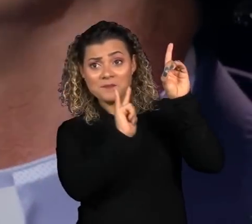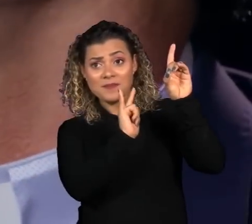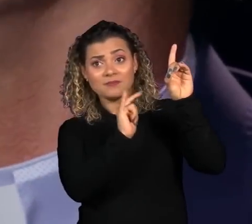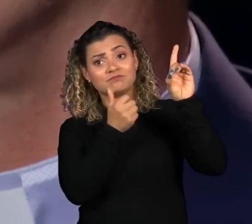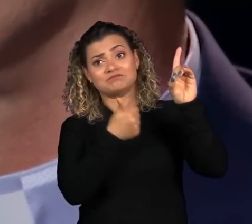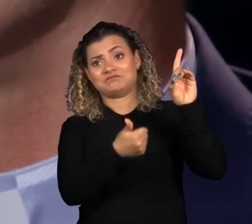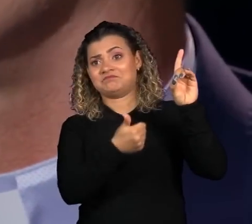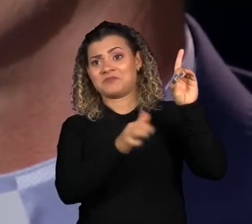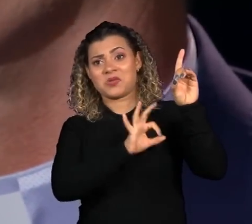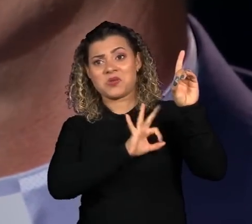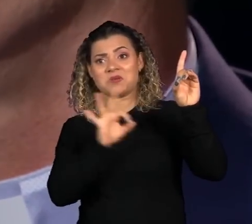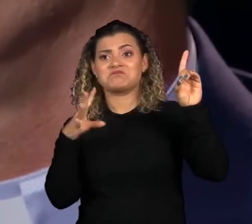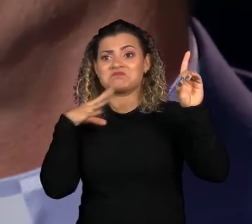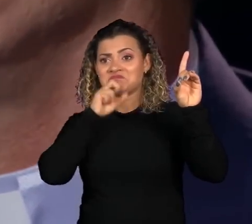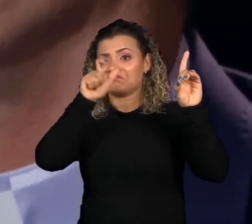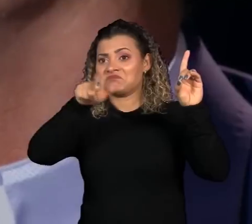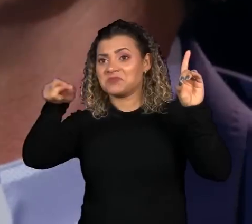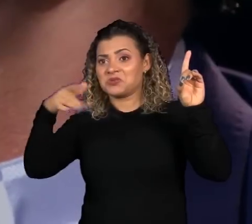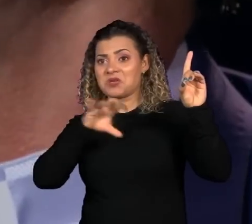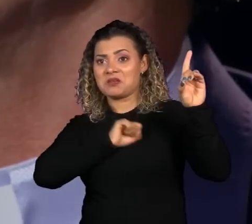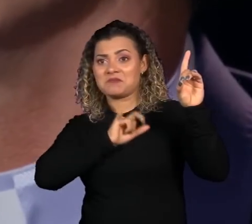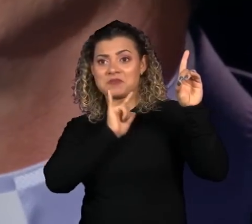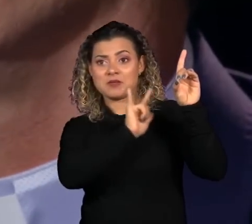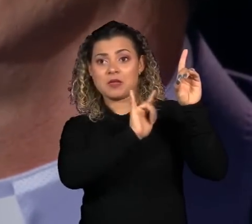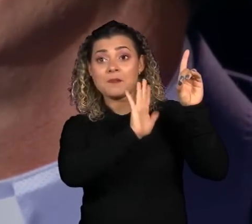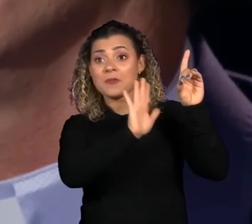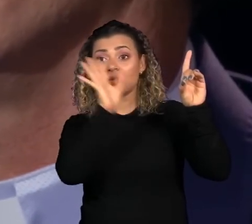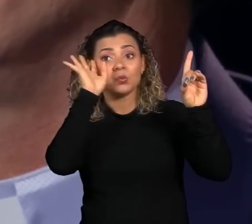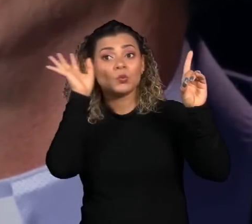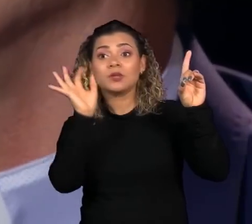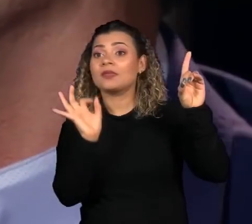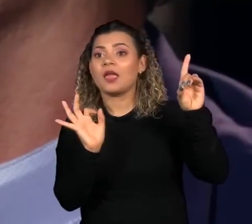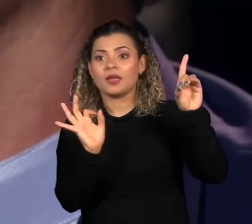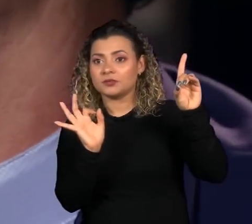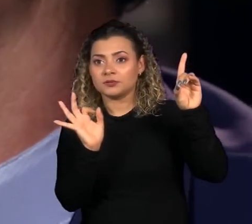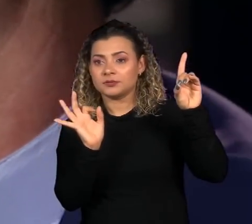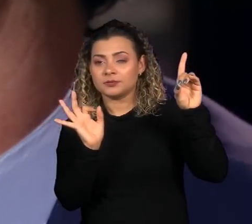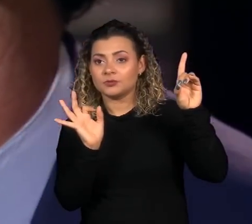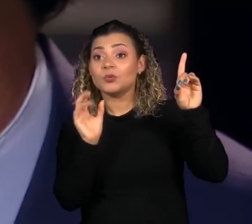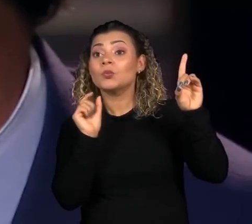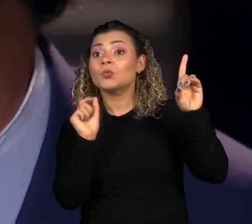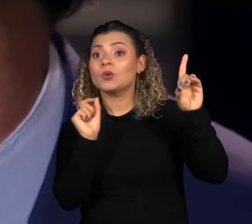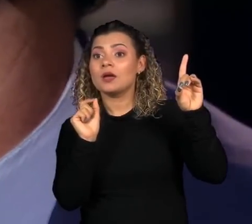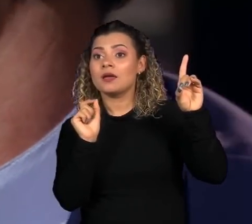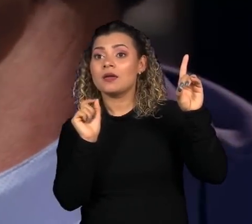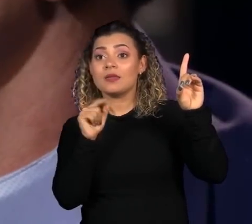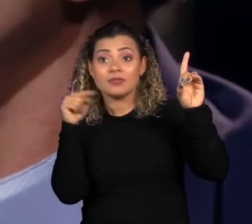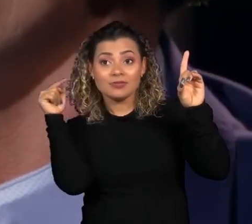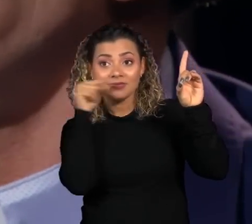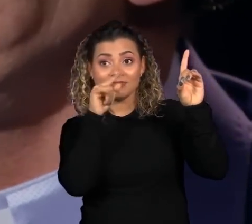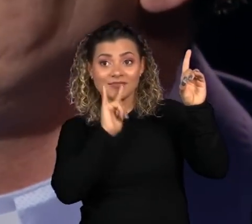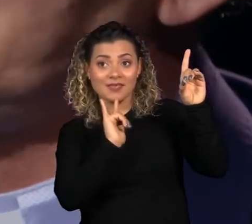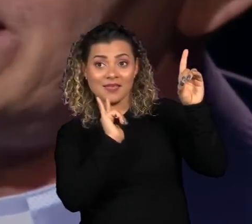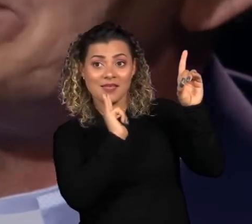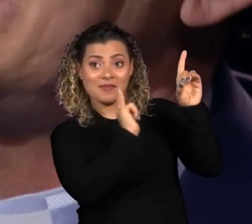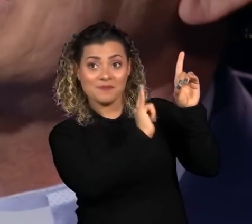não há dúvida de que as pessoas amam. Mas elas não entendem que amar a Deus